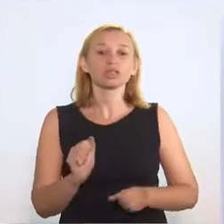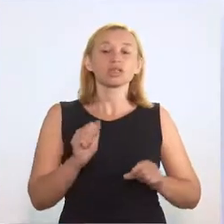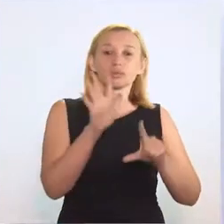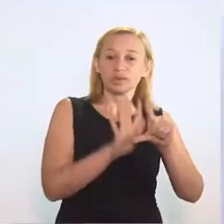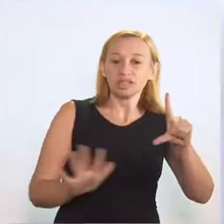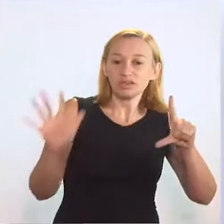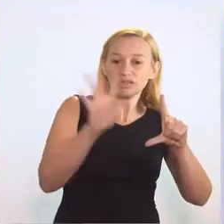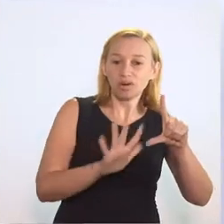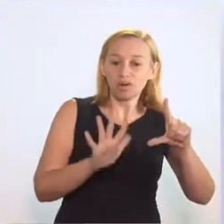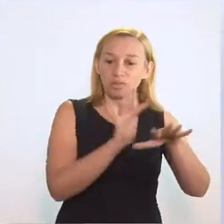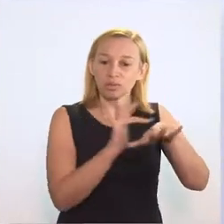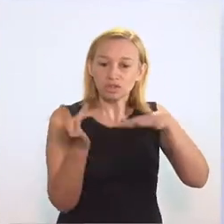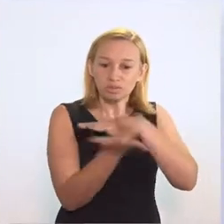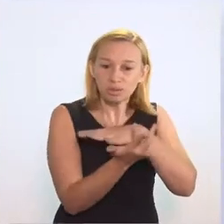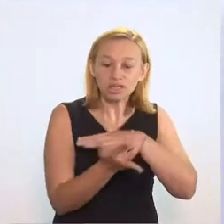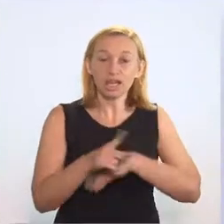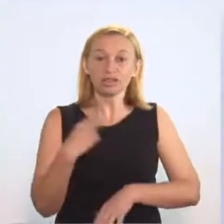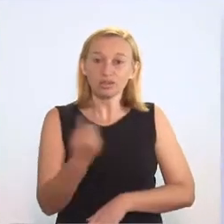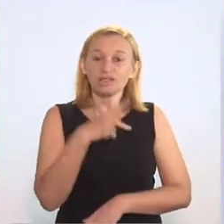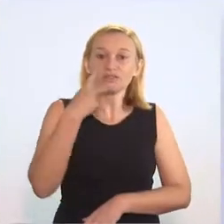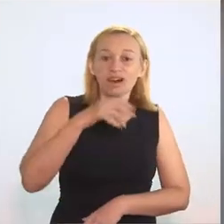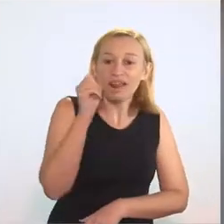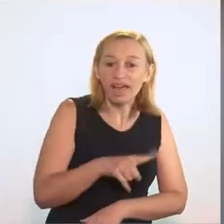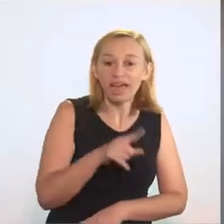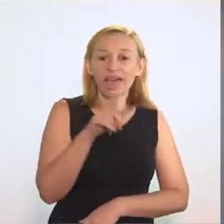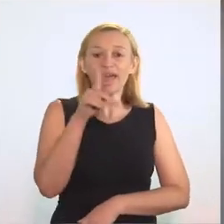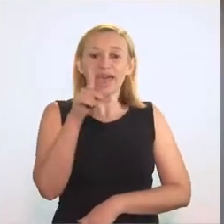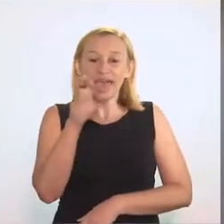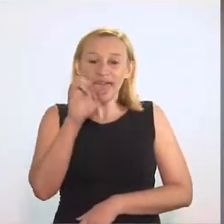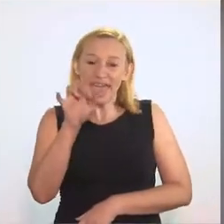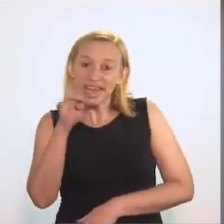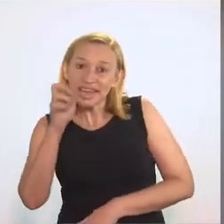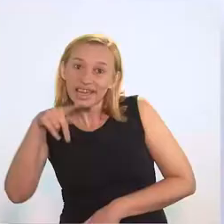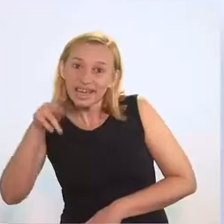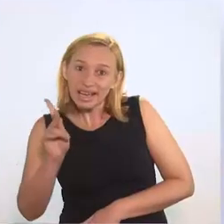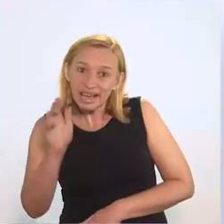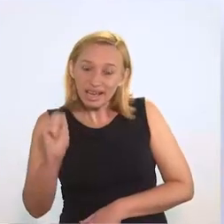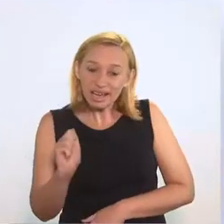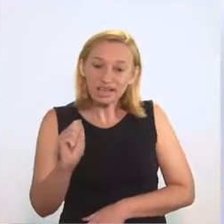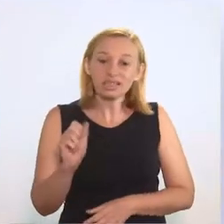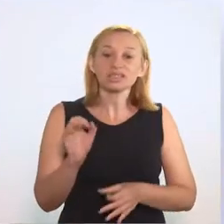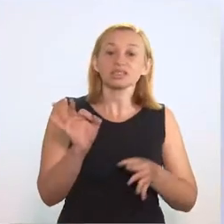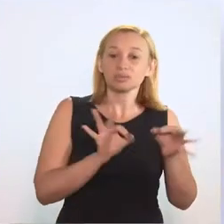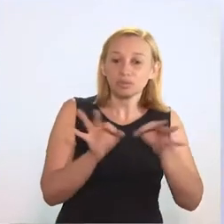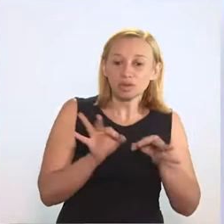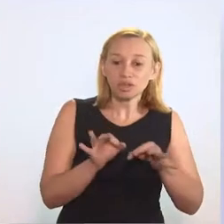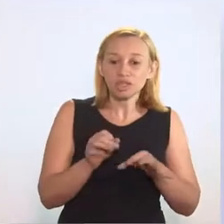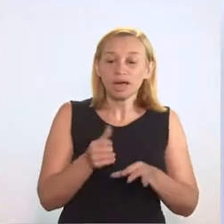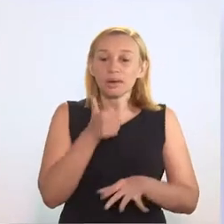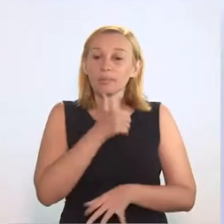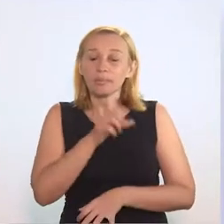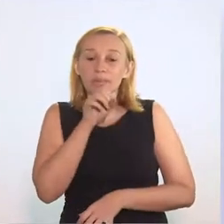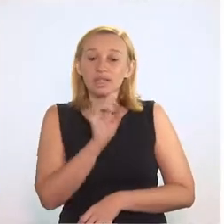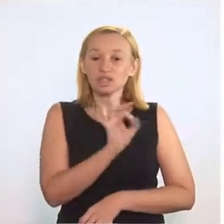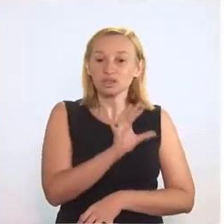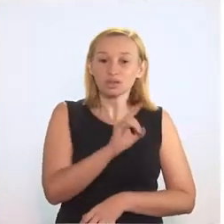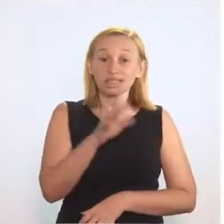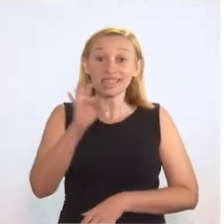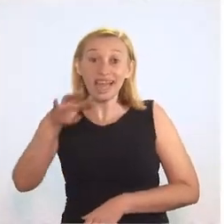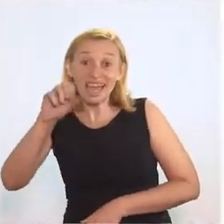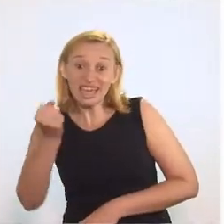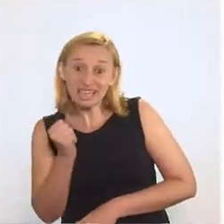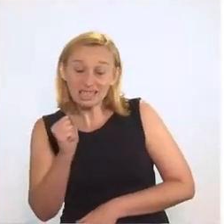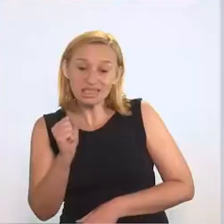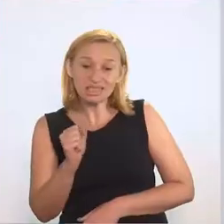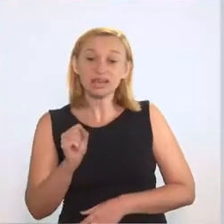da plataforma multimídia Nossa Fala, Érica de Oliveira, e a autora do projeto Mãe Solo, Thaís